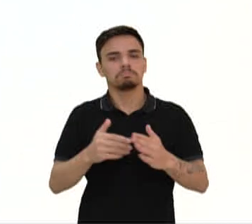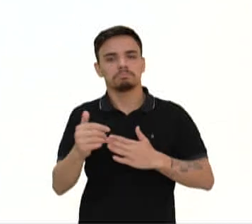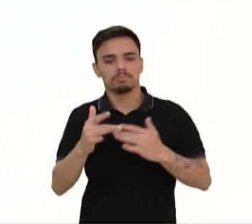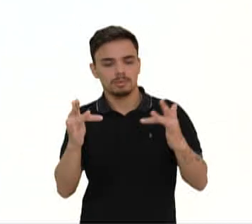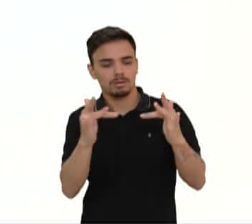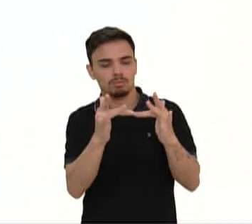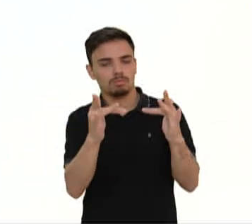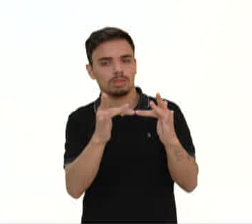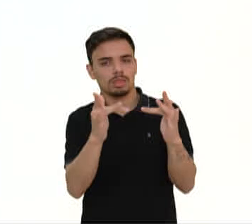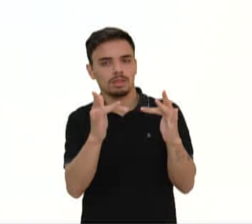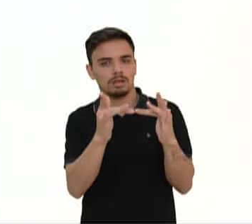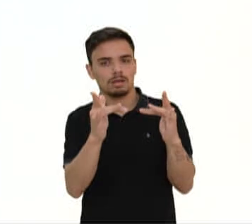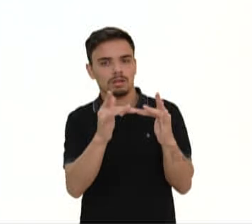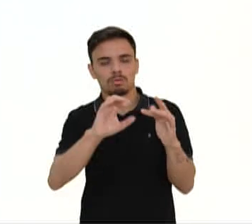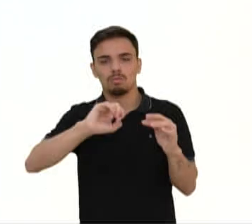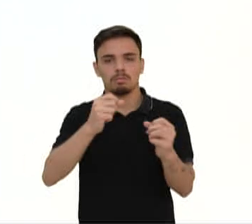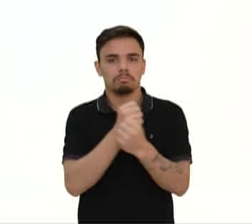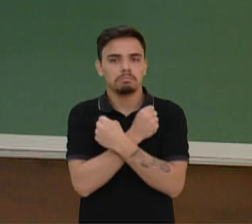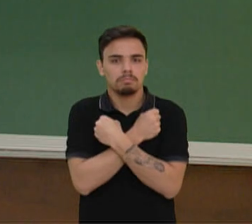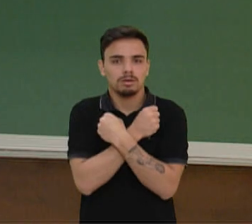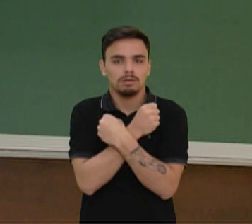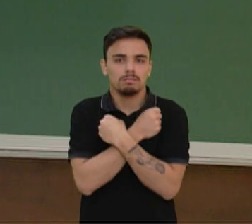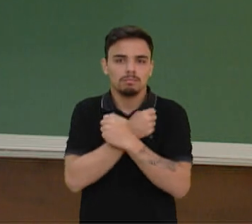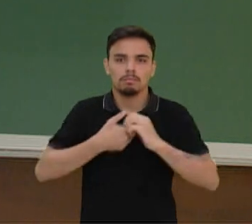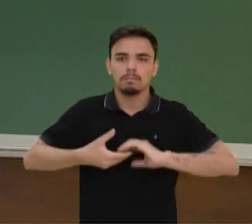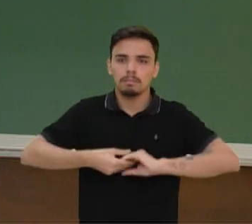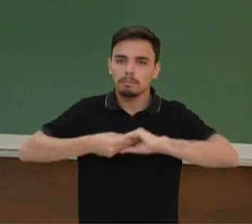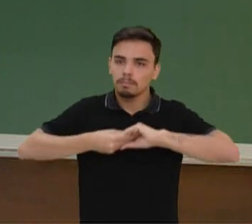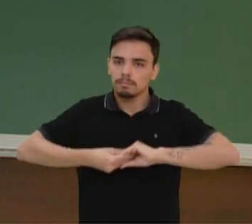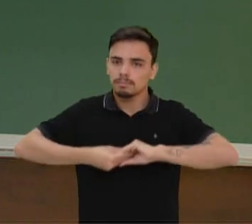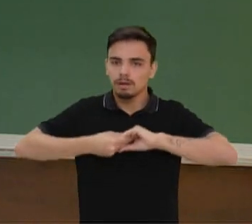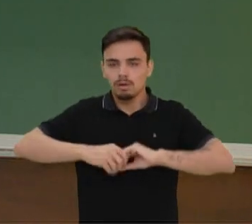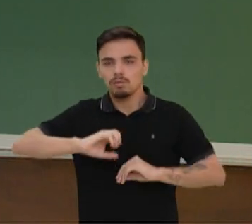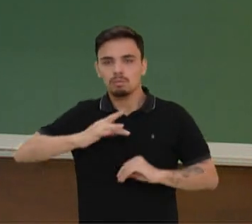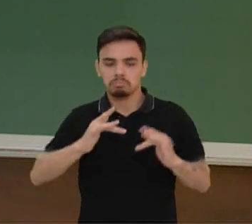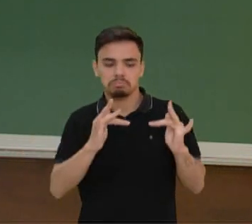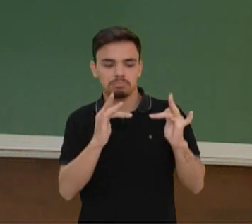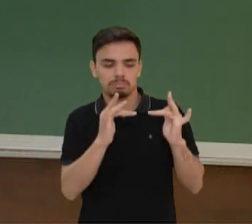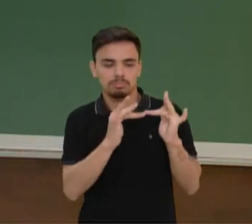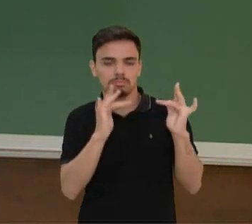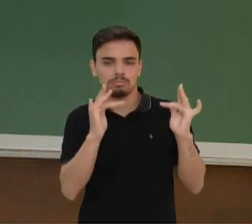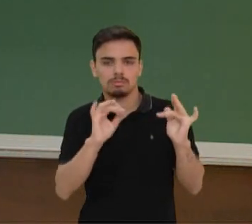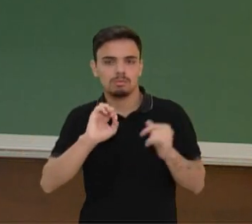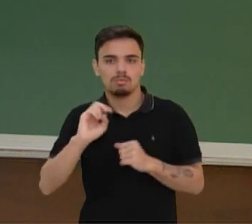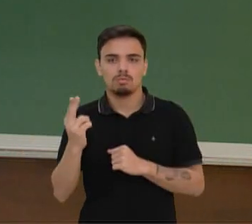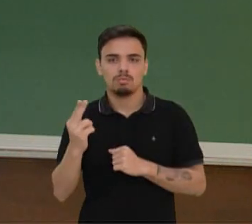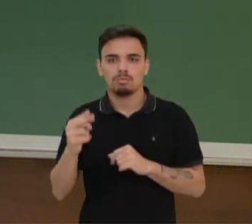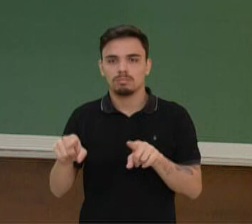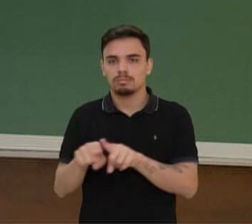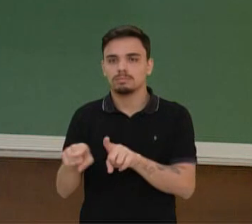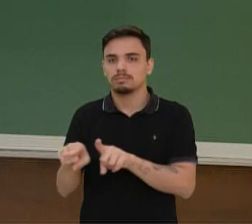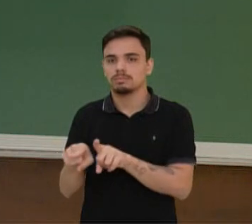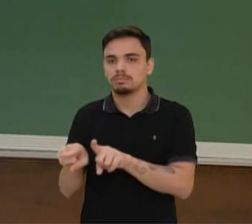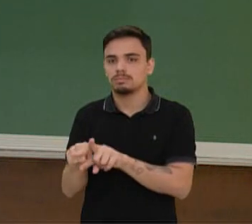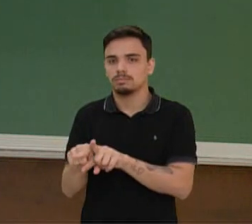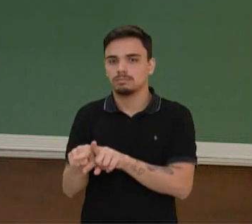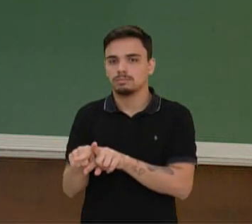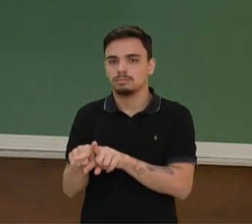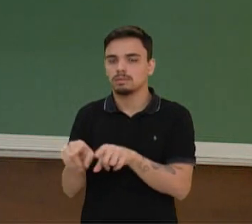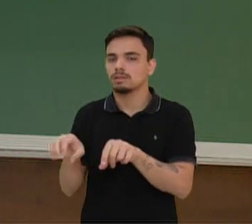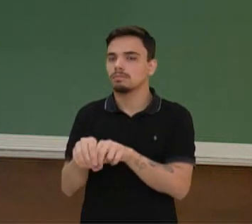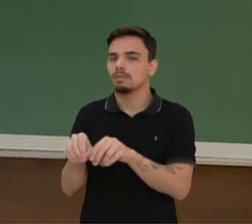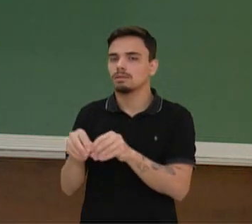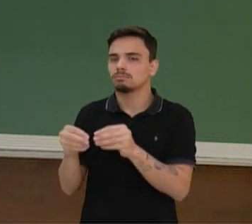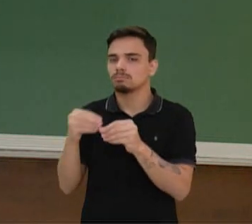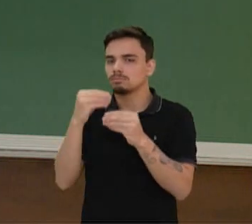contato físico, que é o abraço, o aperto de mão, o toque, seja por troca de